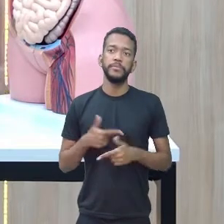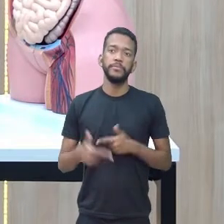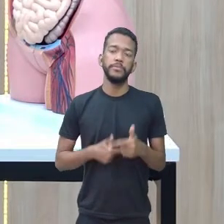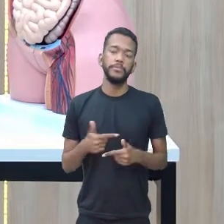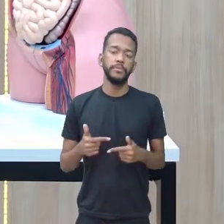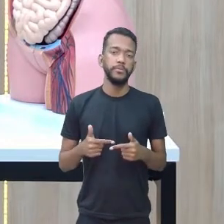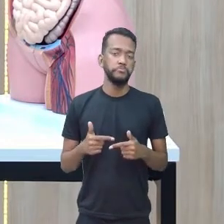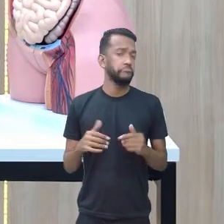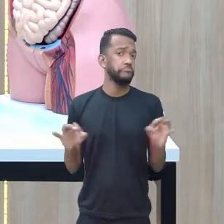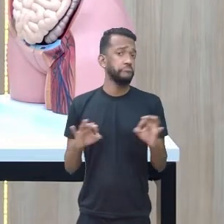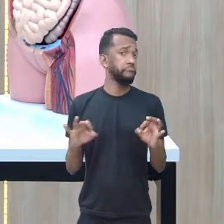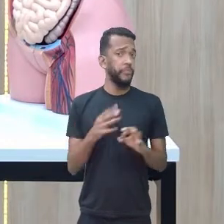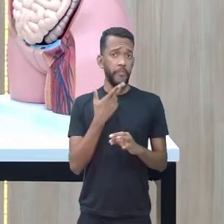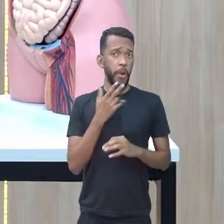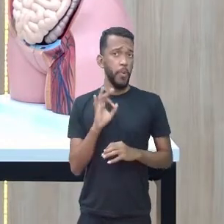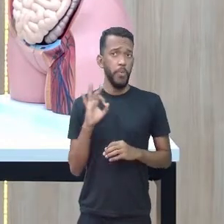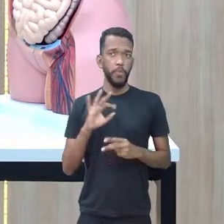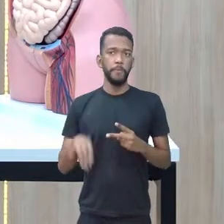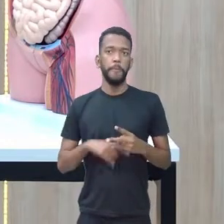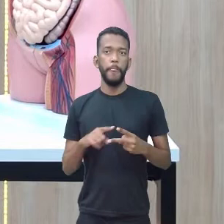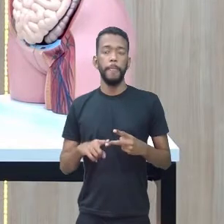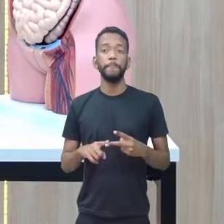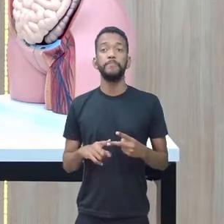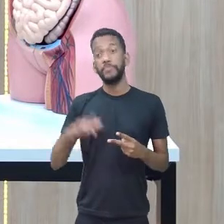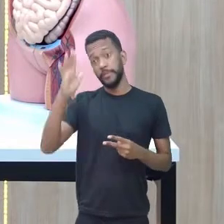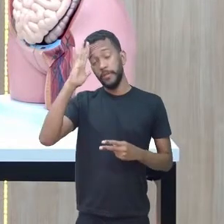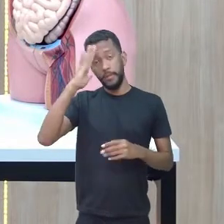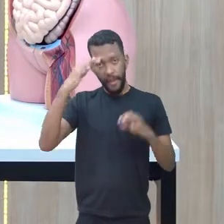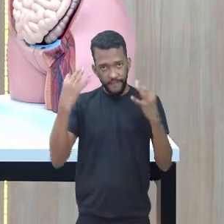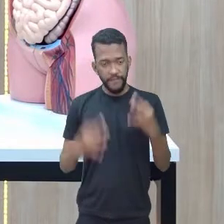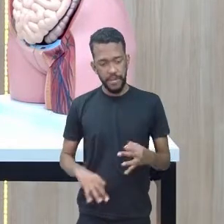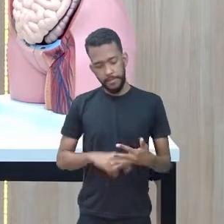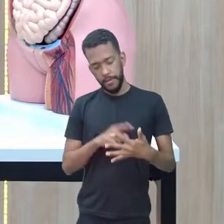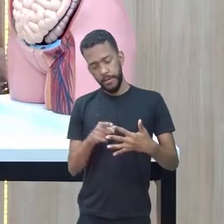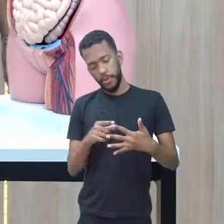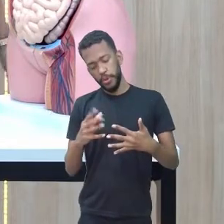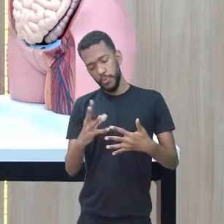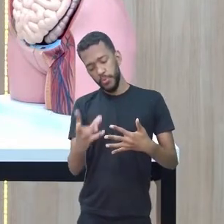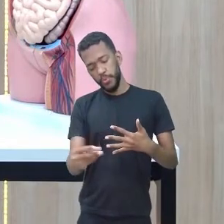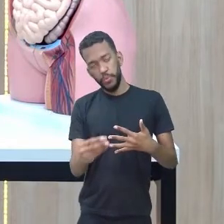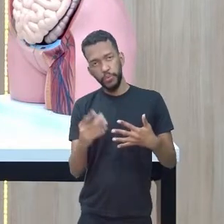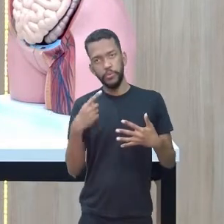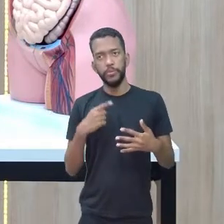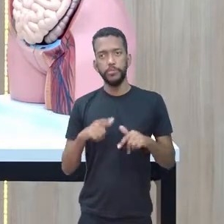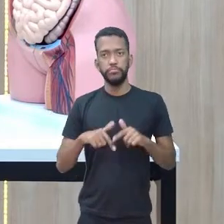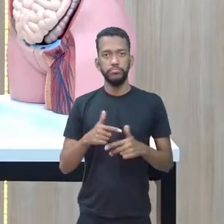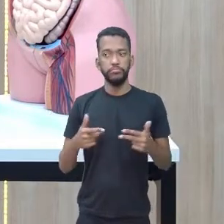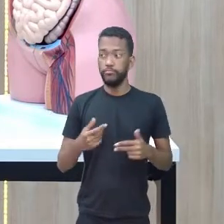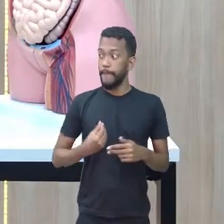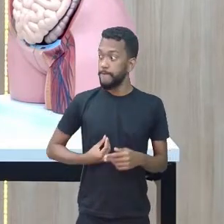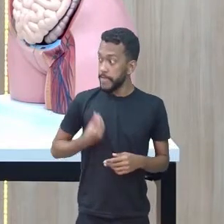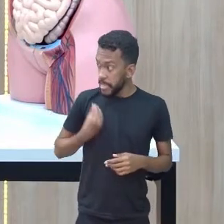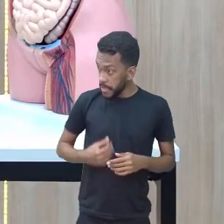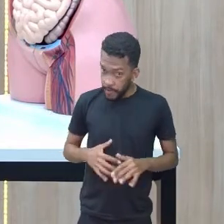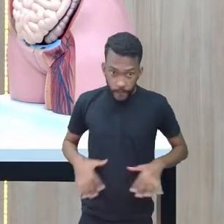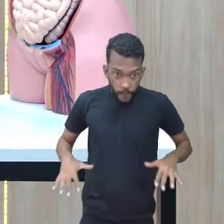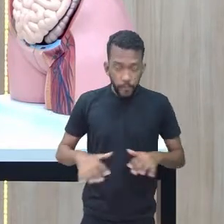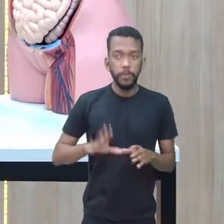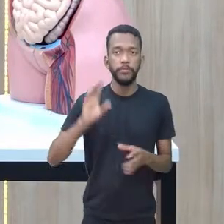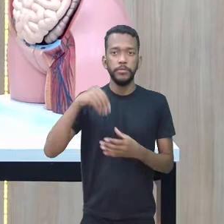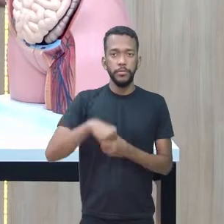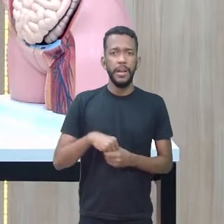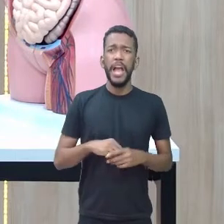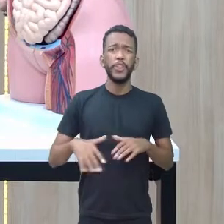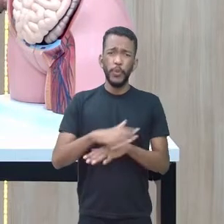isso. E aí o que a teoria celular afirma é que todo organismo vivo é formado por célula. A gente não pode dizer que toda a